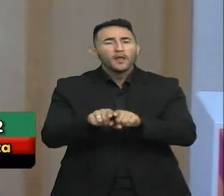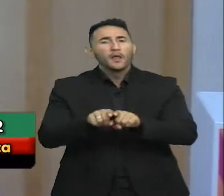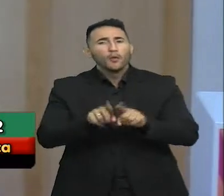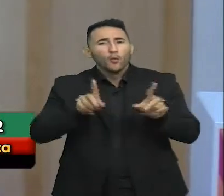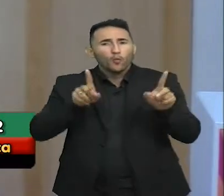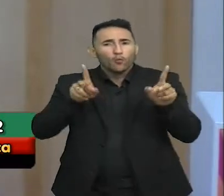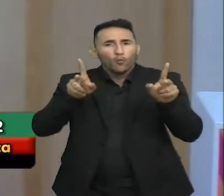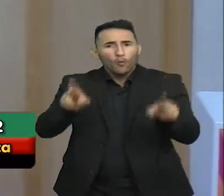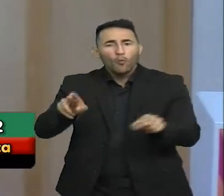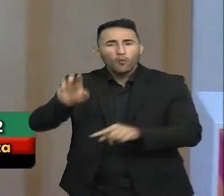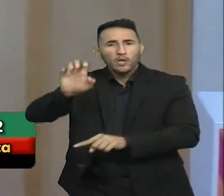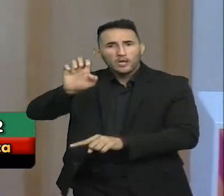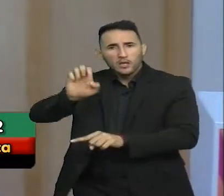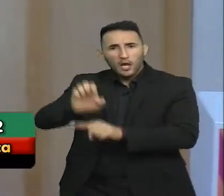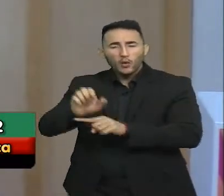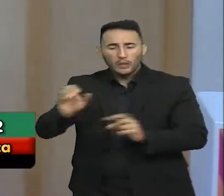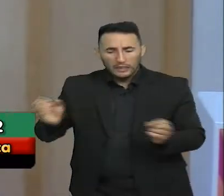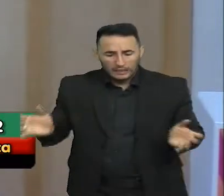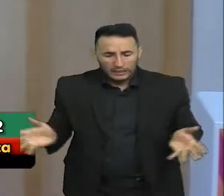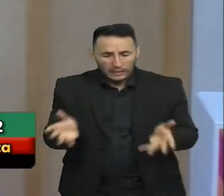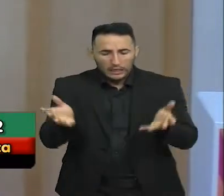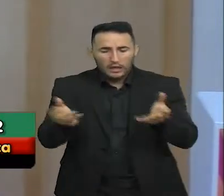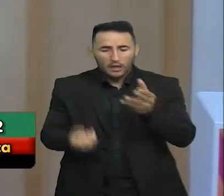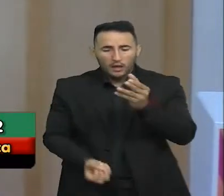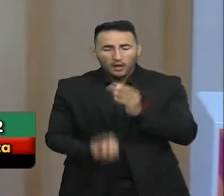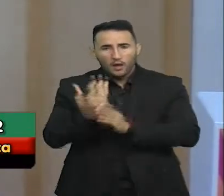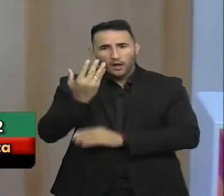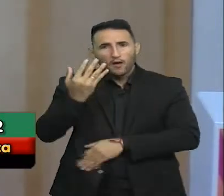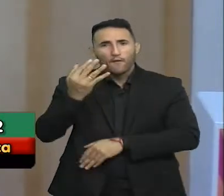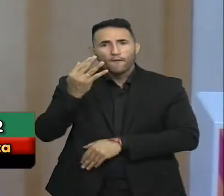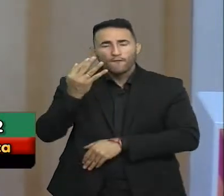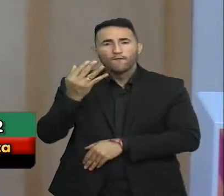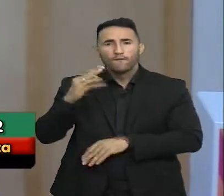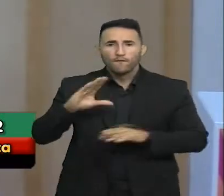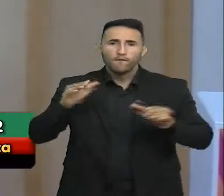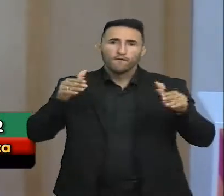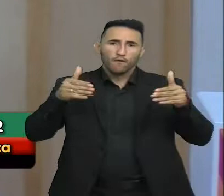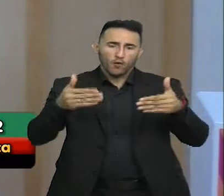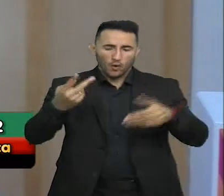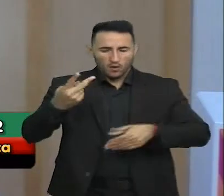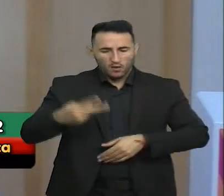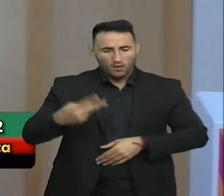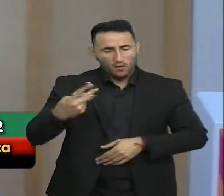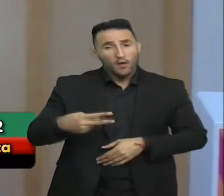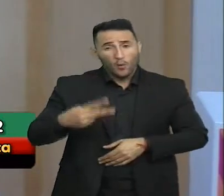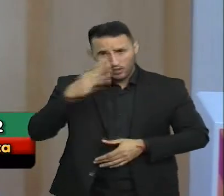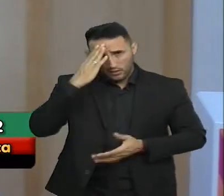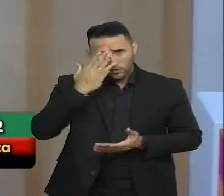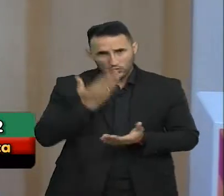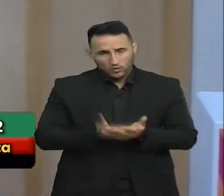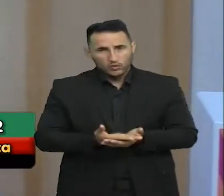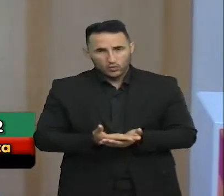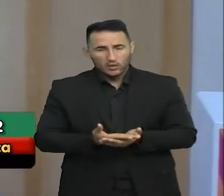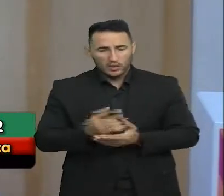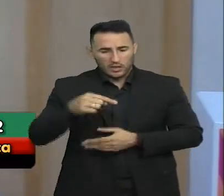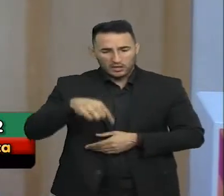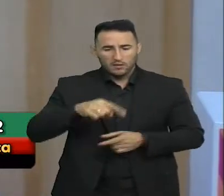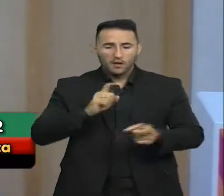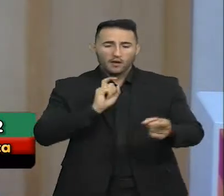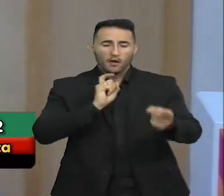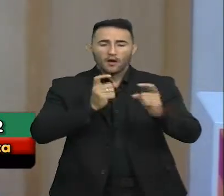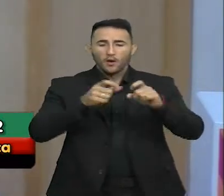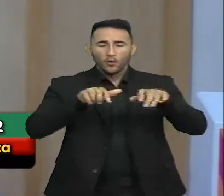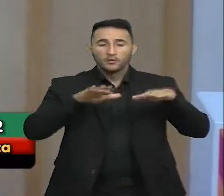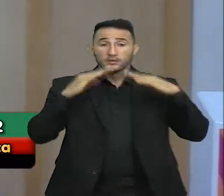Estado, ter esse fórum aqui instituído. Eu acredito que esta audiência